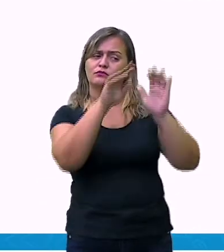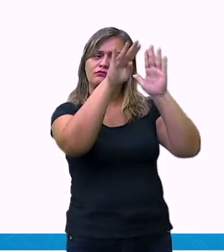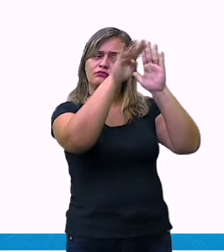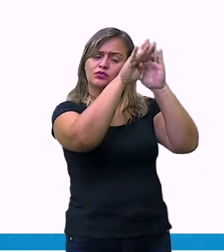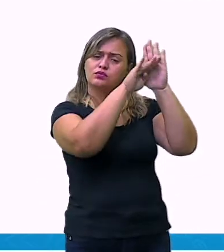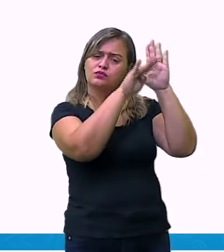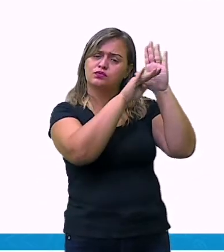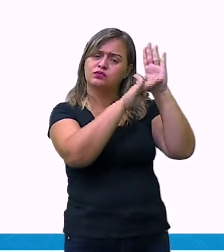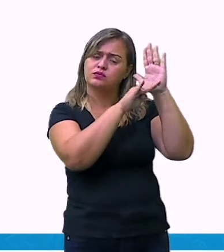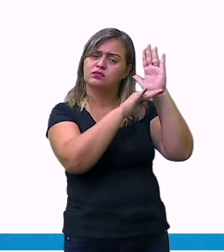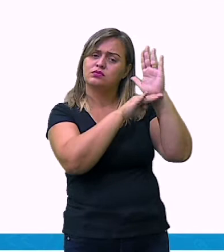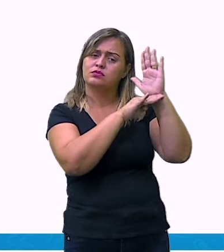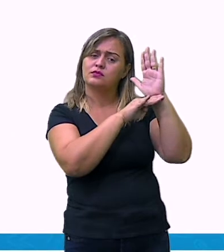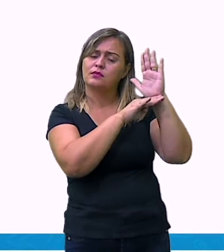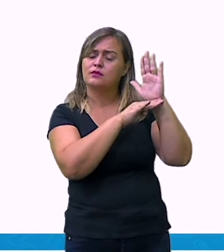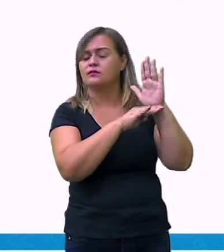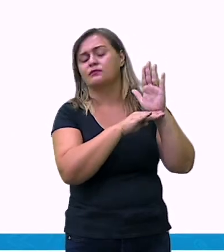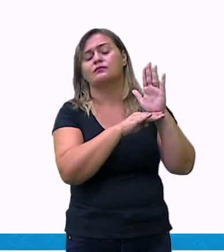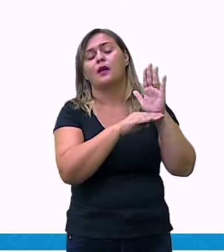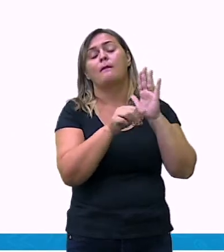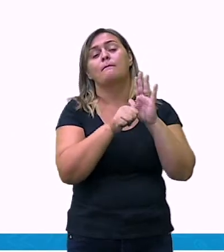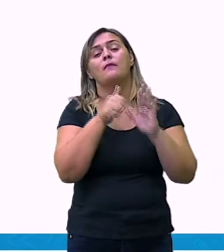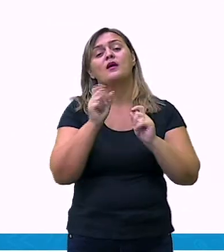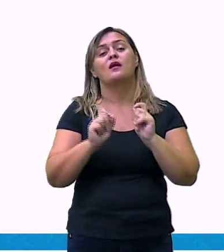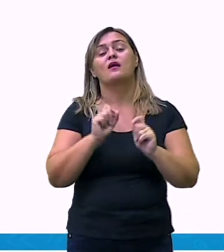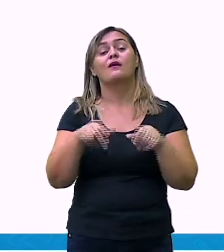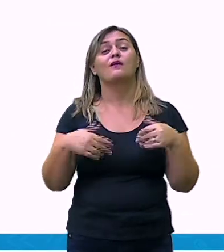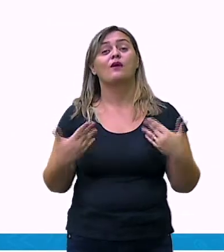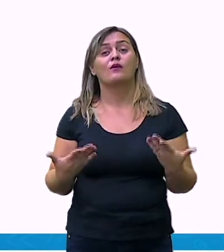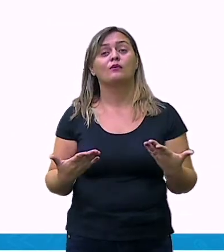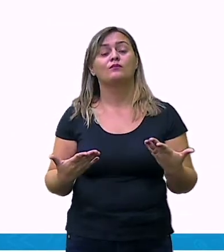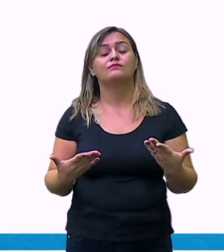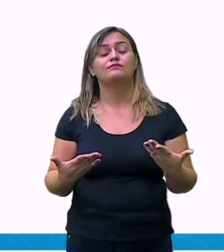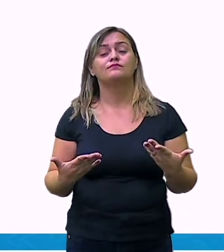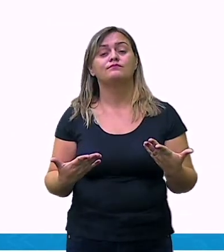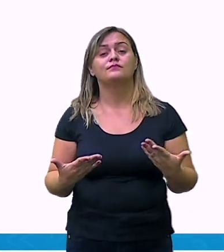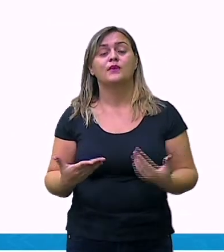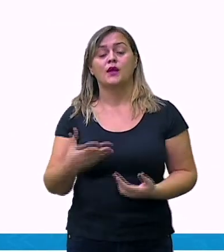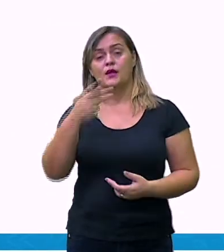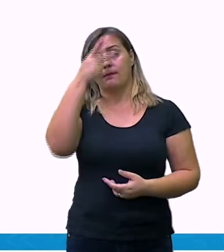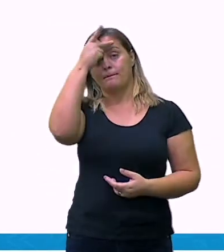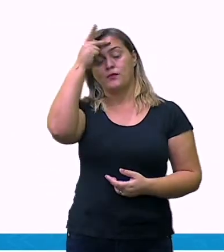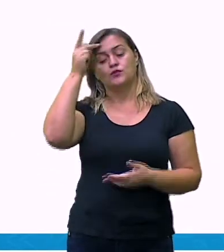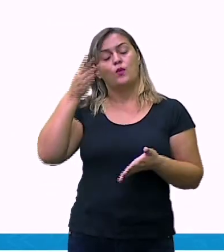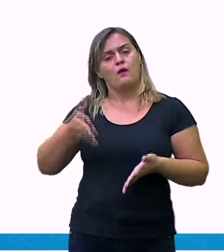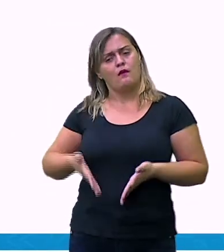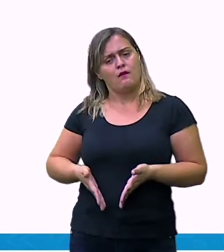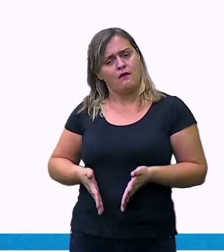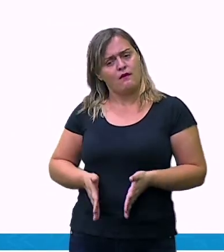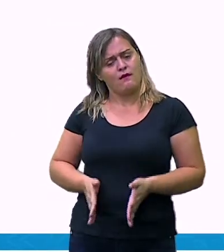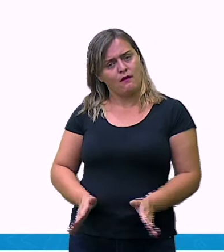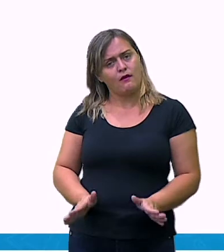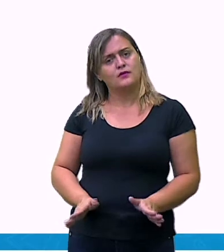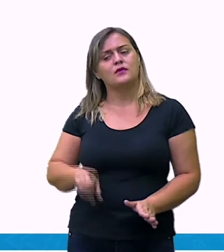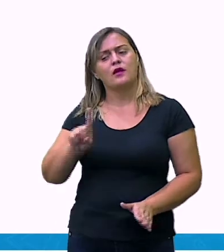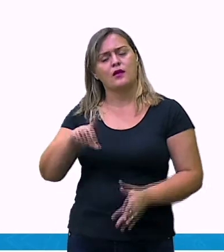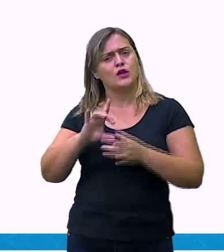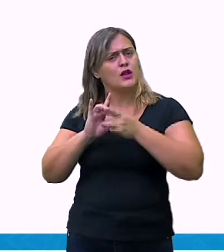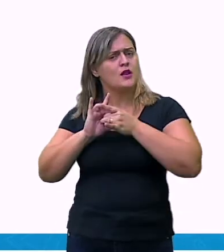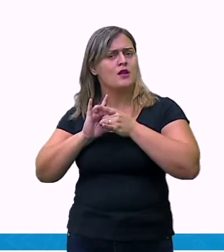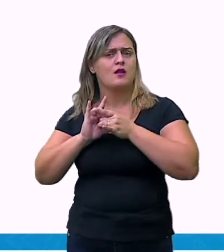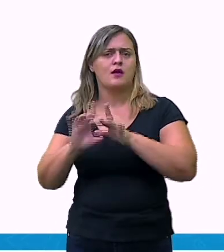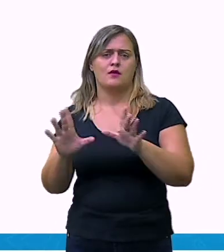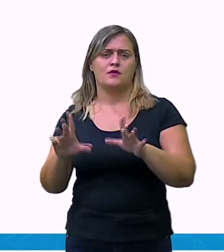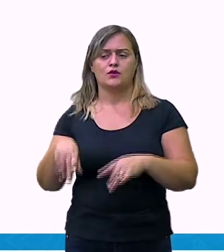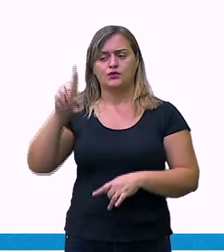A primeira coisa que aparece é que os homens nascem e são livres e iguais em direitos. Então, o